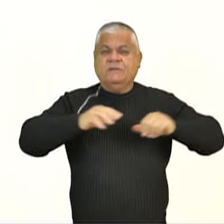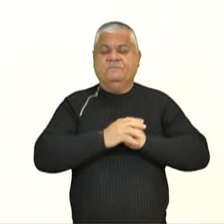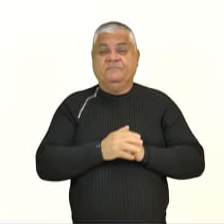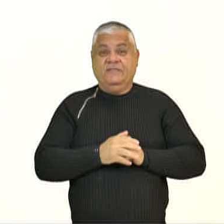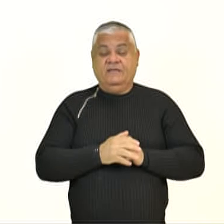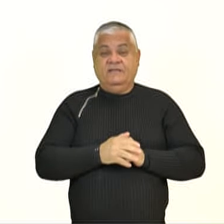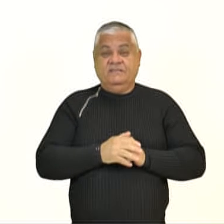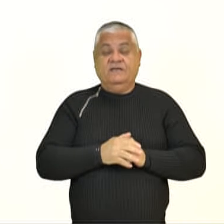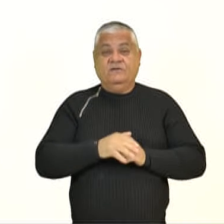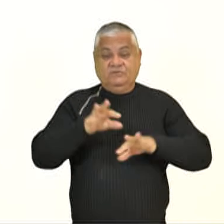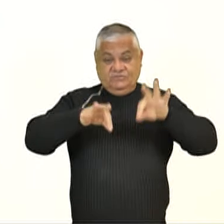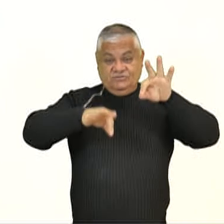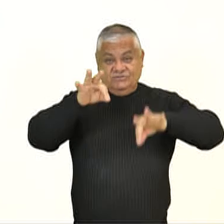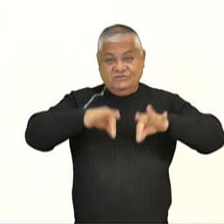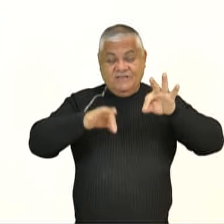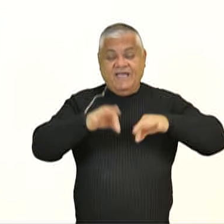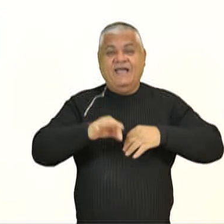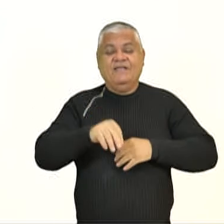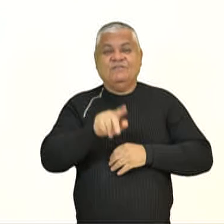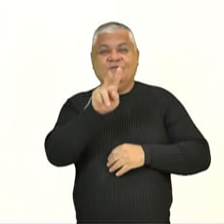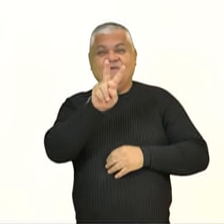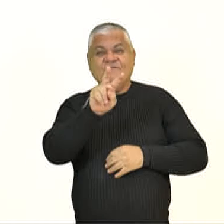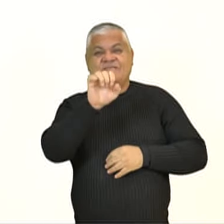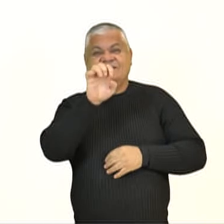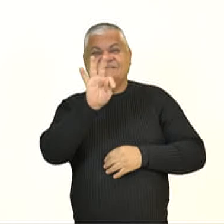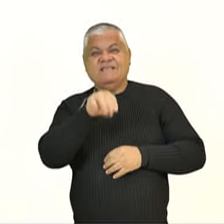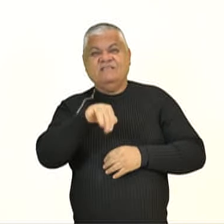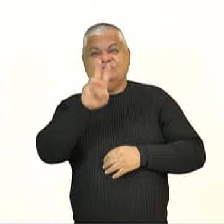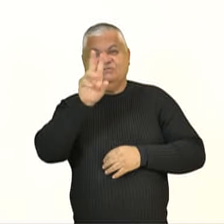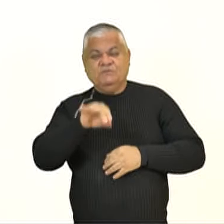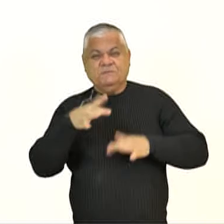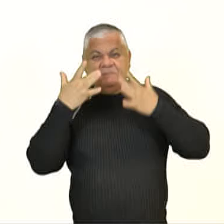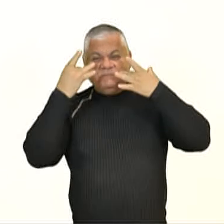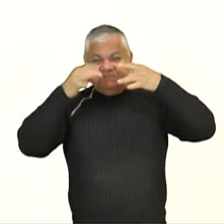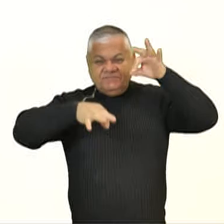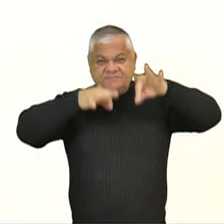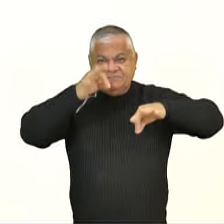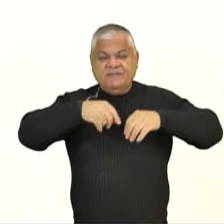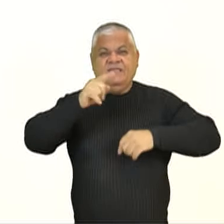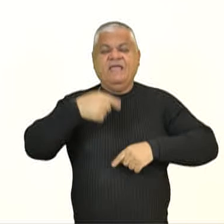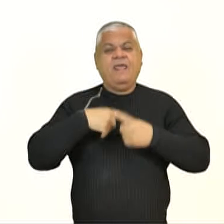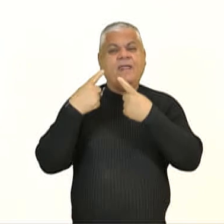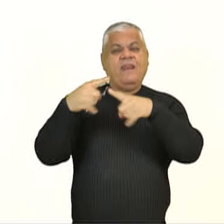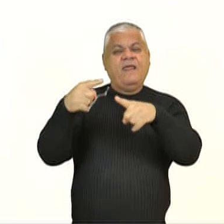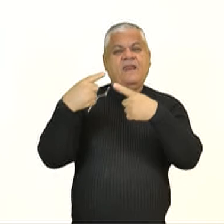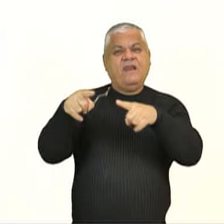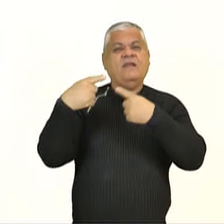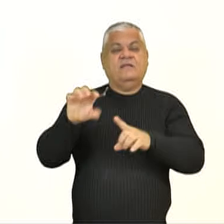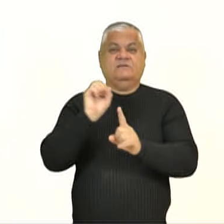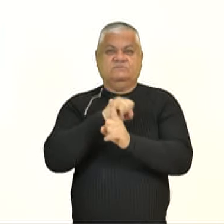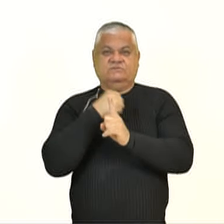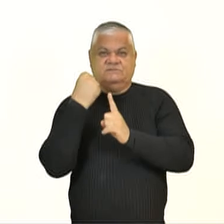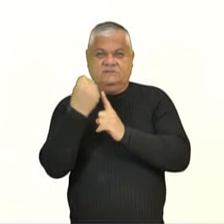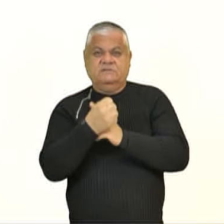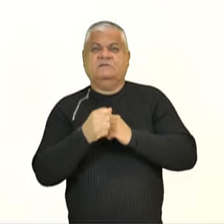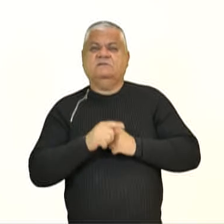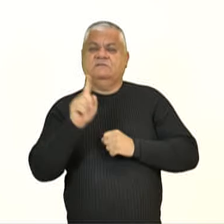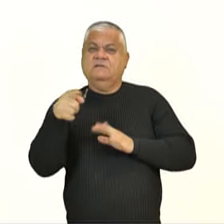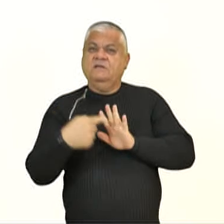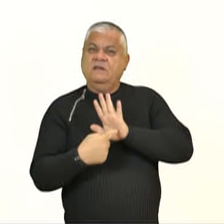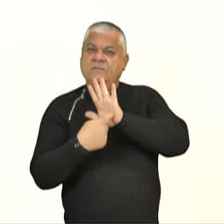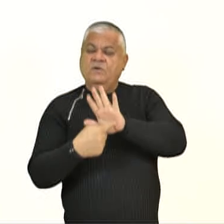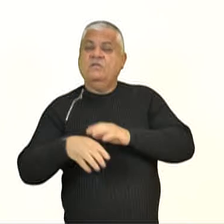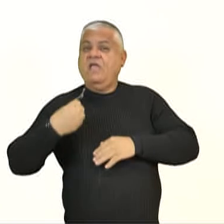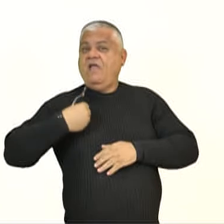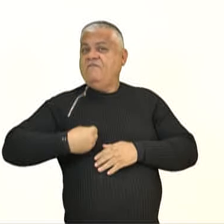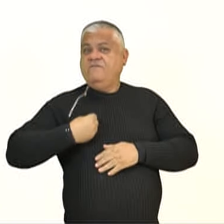sobre crítica social. O principal ponto, a observação dele, então, eram sim as críticas sociais. Traz sua essência o